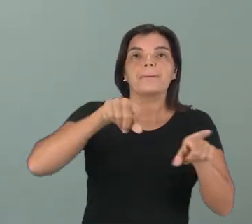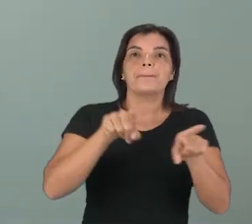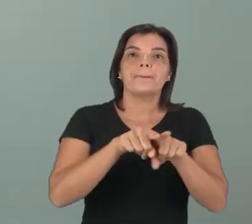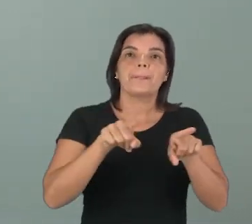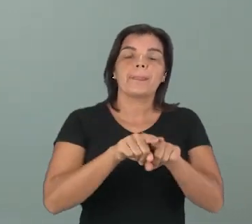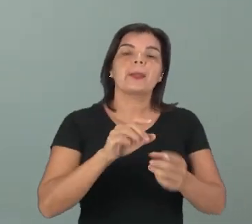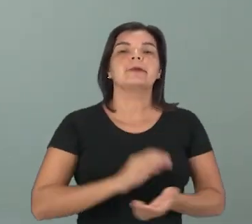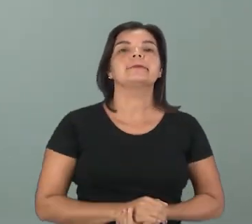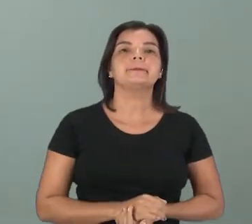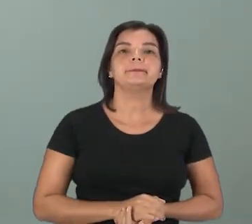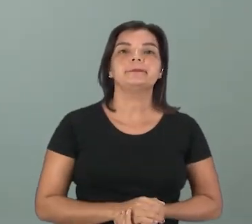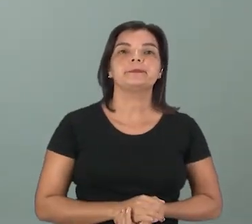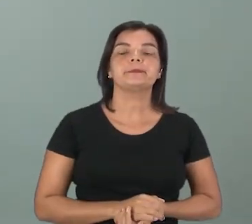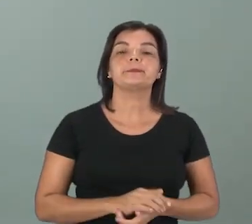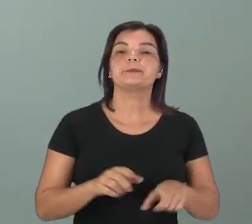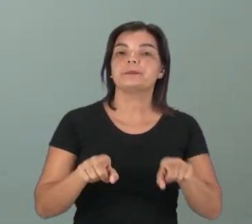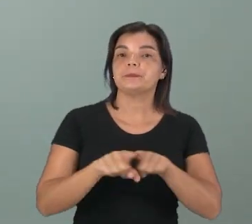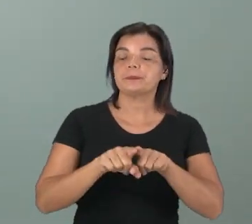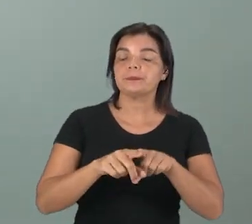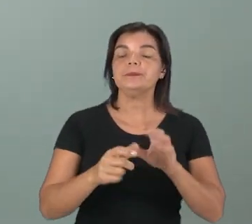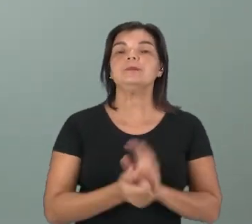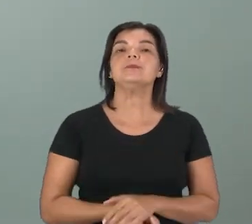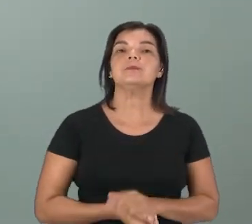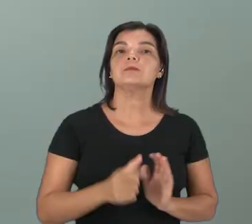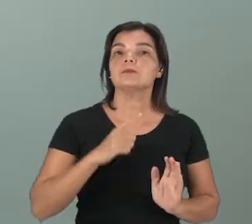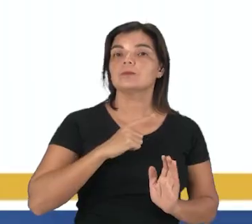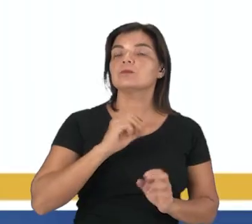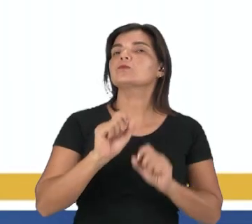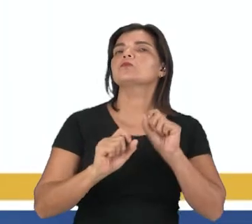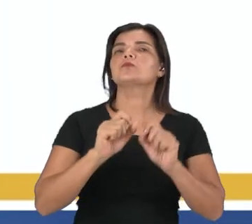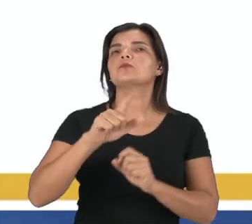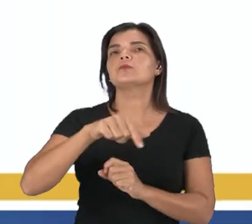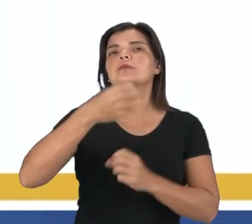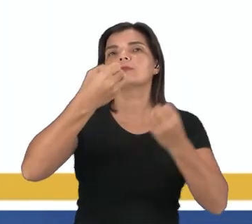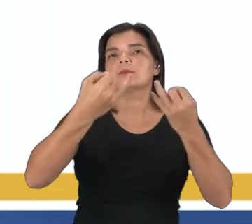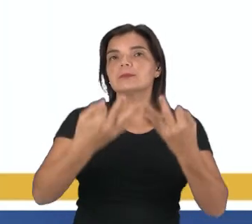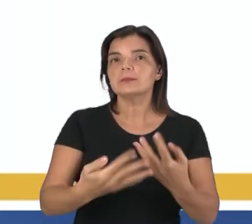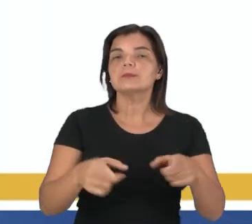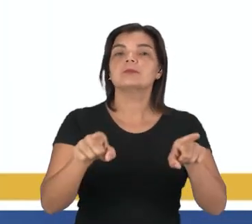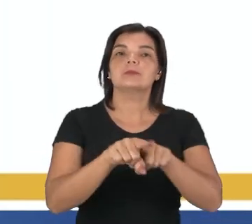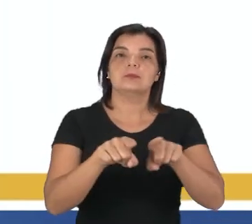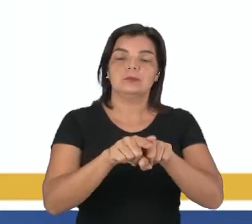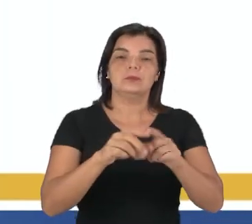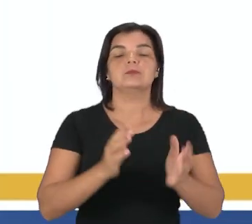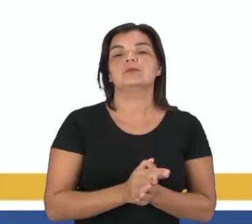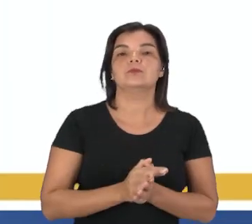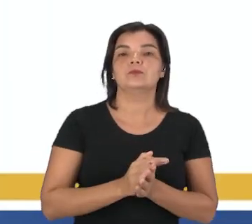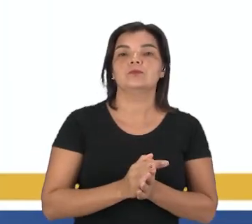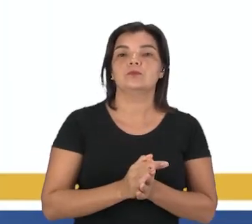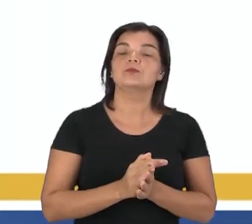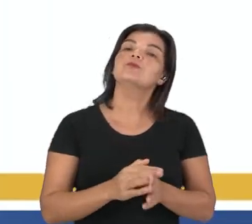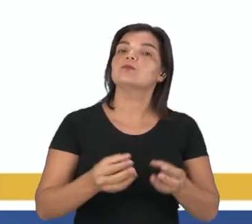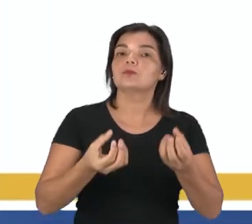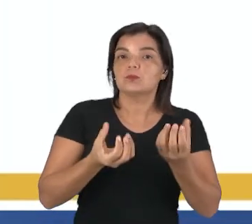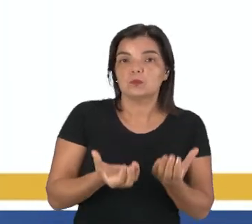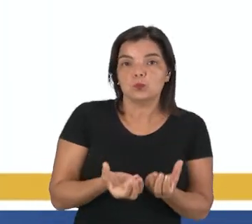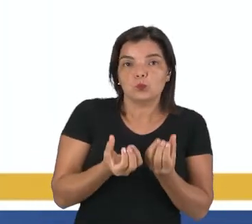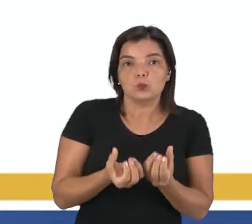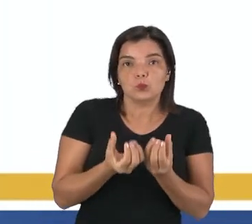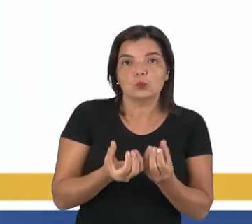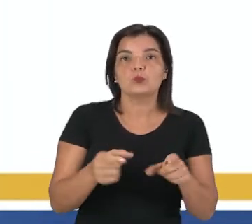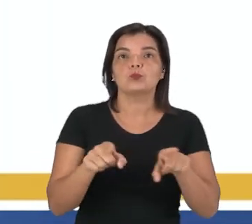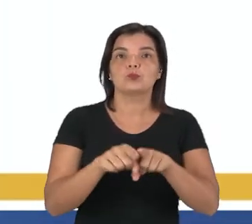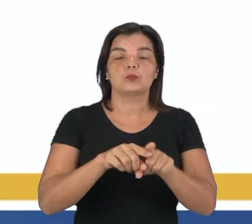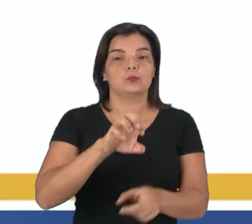órgãos internos aí do sistema reprodutor masculino, quem seria importante a gente destacar? A gente tem aí os testículos,